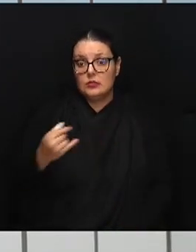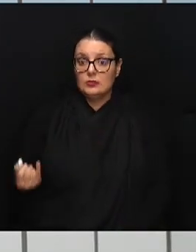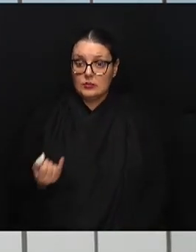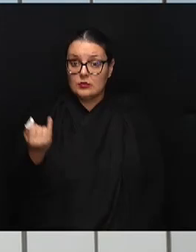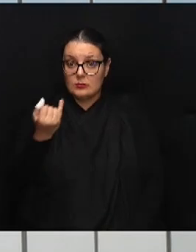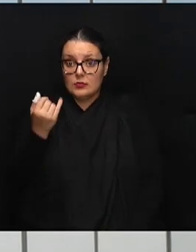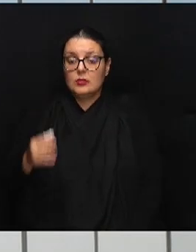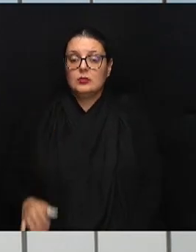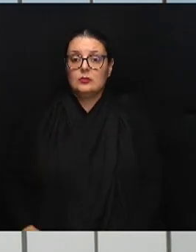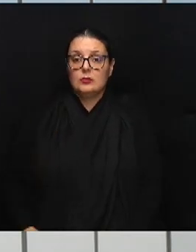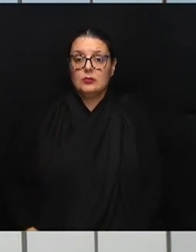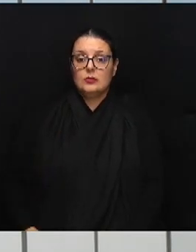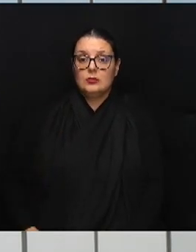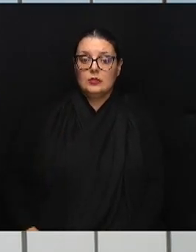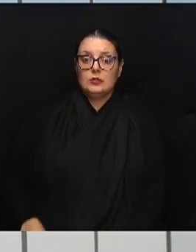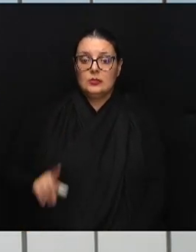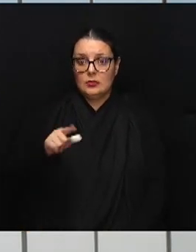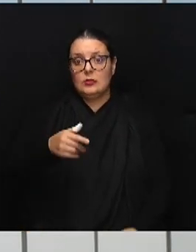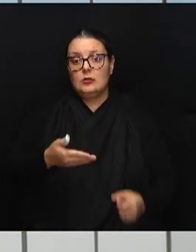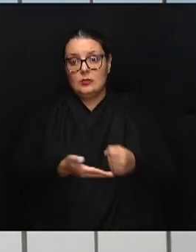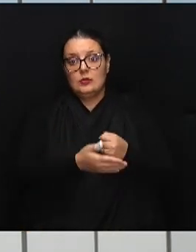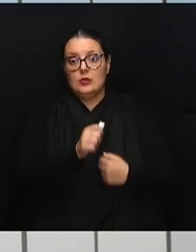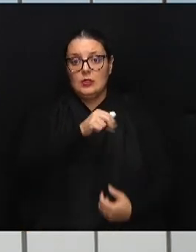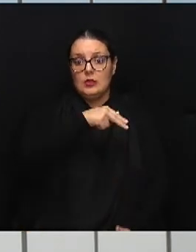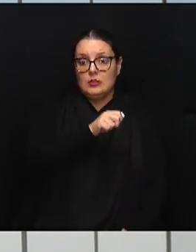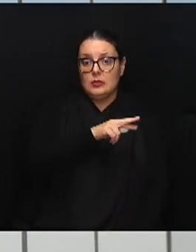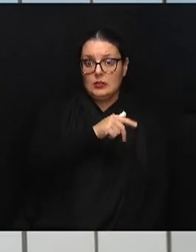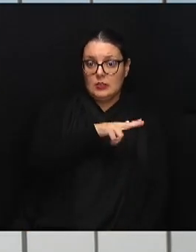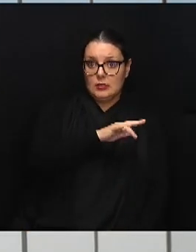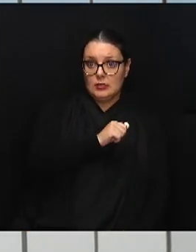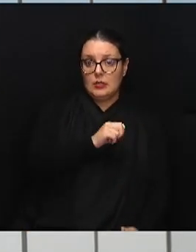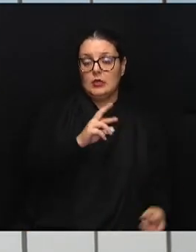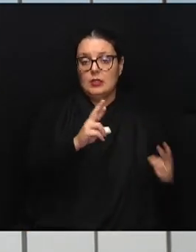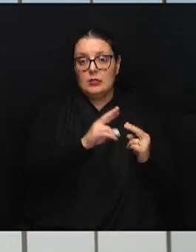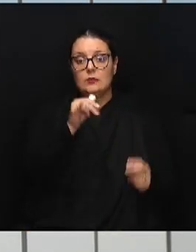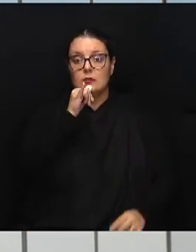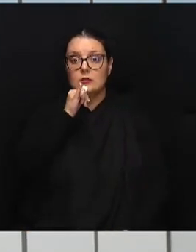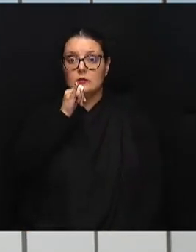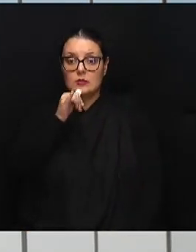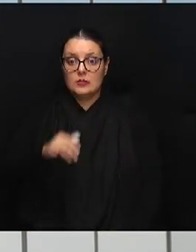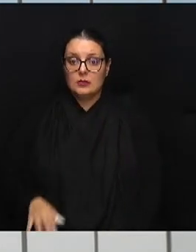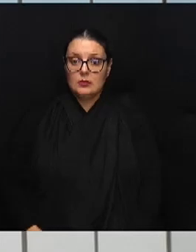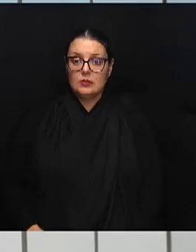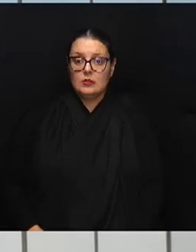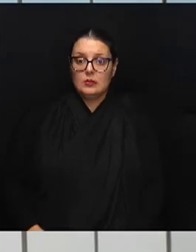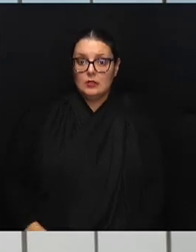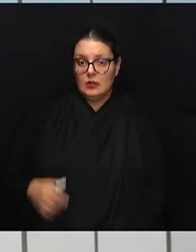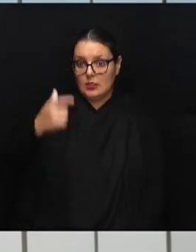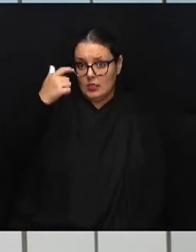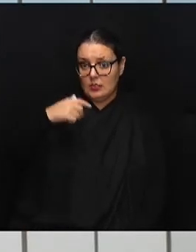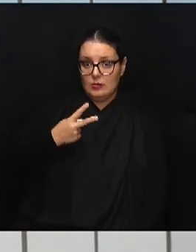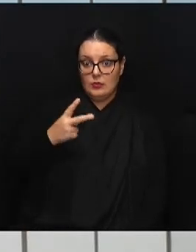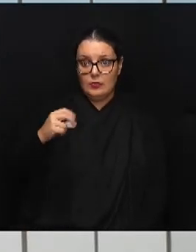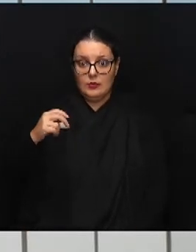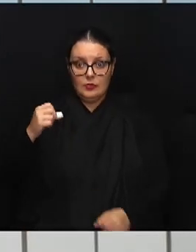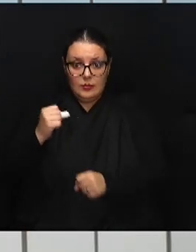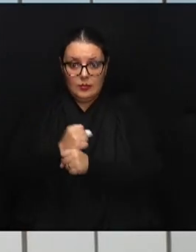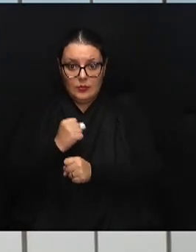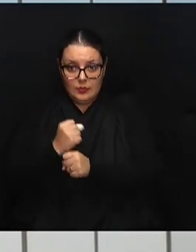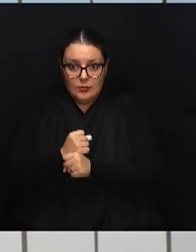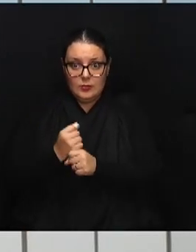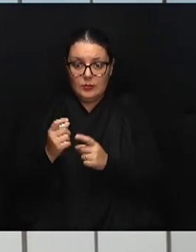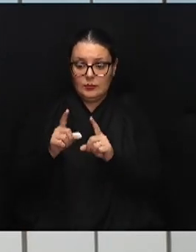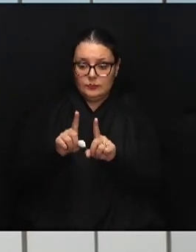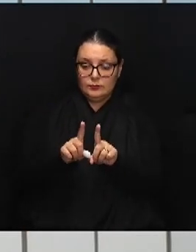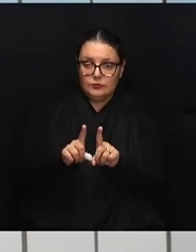importante e esse é o ponto básico da anarquia relacional. Então, por exemplo, não é porque eu estou há 20 anos com uma